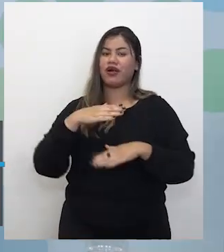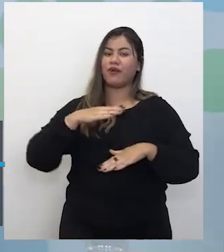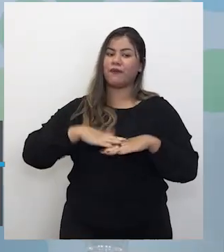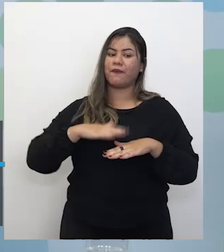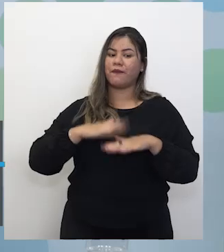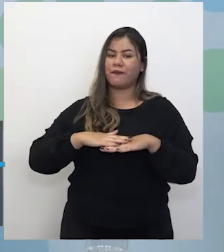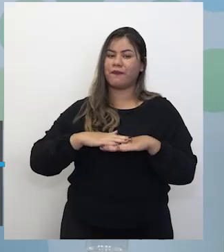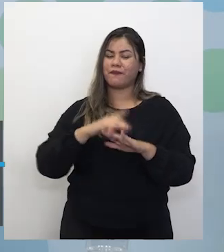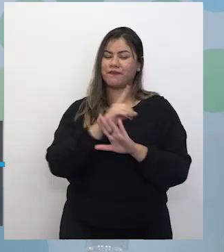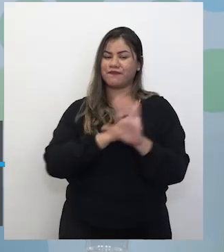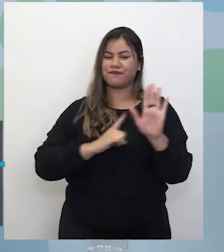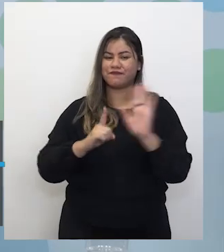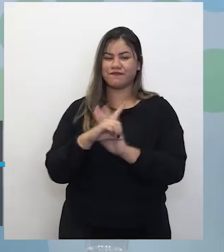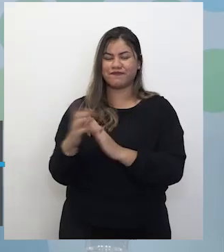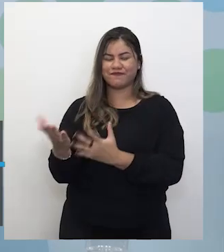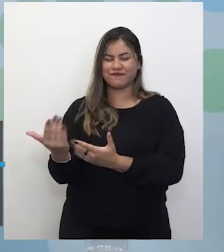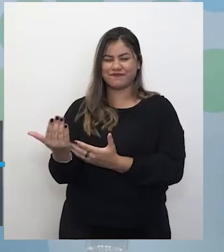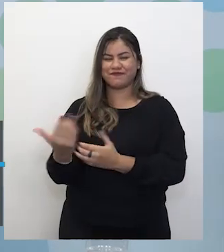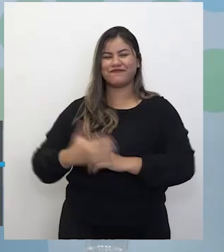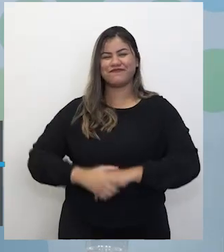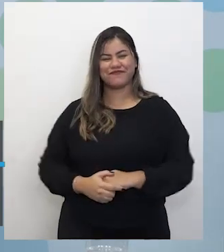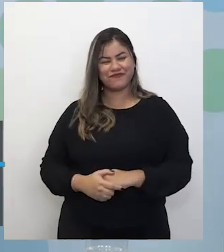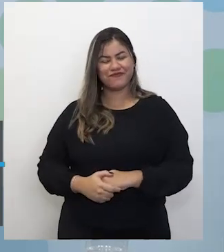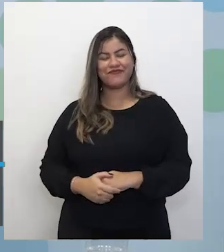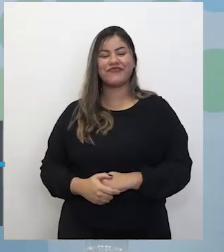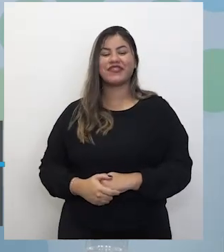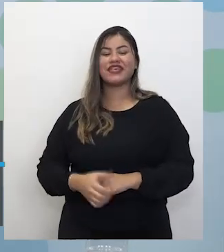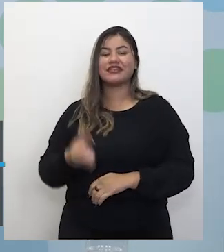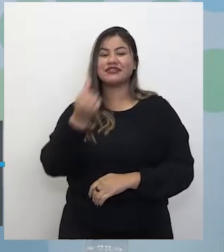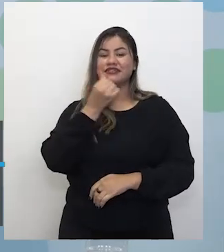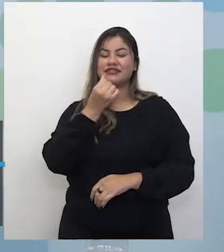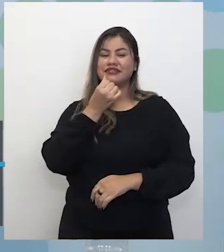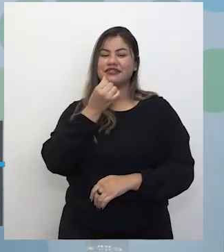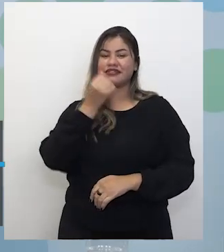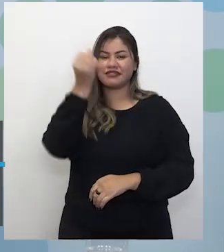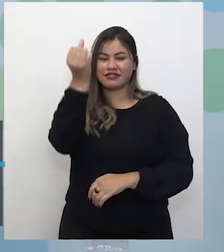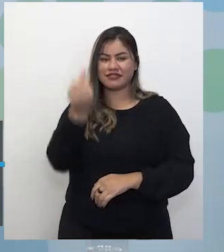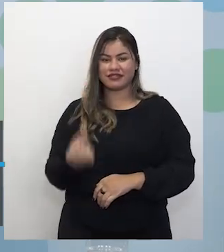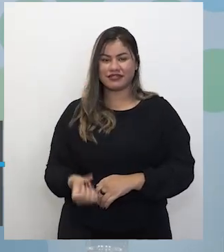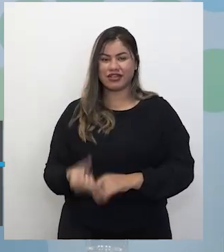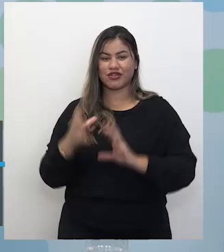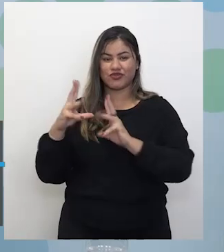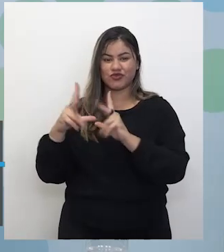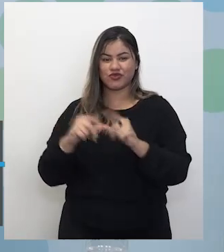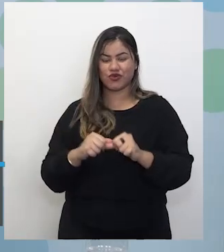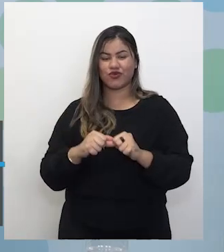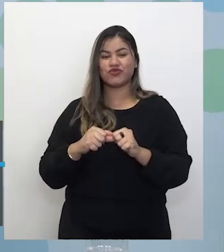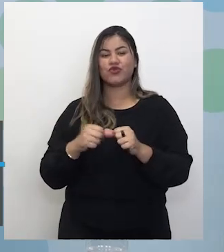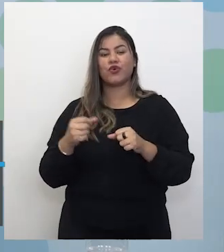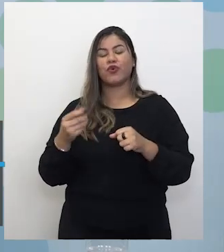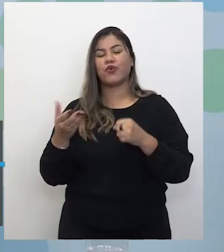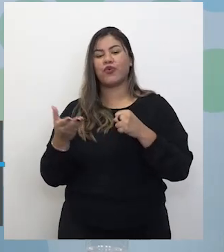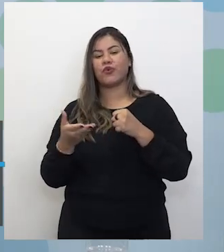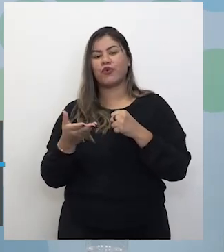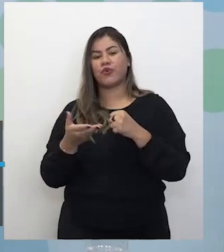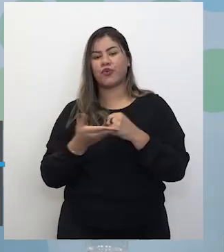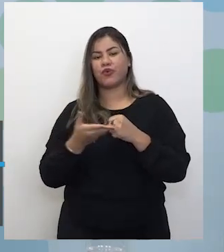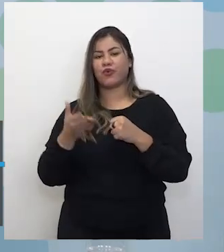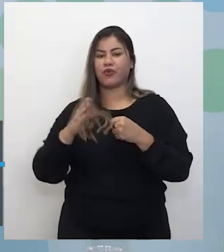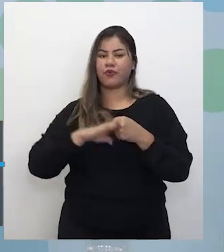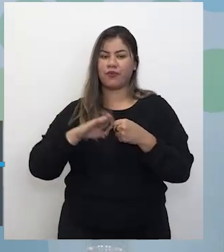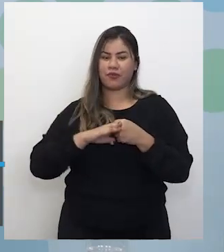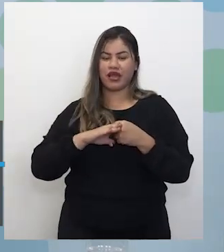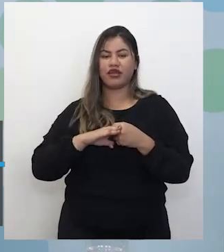jovem protagonista. Então, as lives estão acontecendo toda sexta-feira em todos os canais do ensino fundamental, do ensino médio. Tem